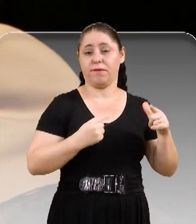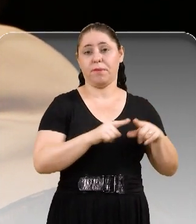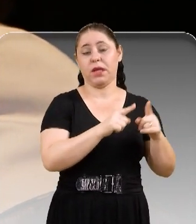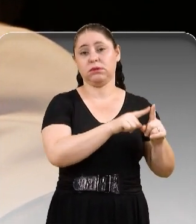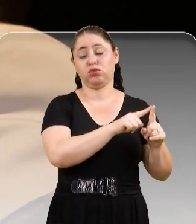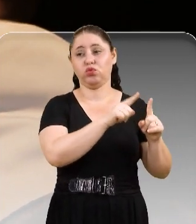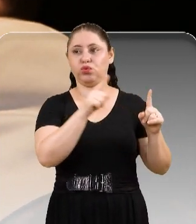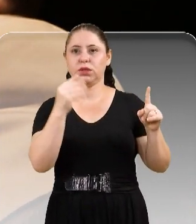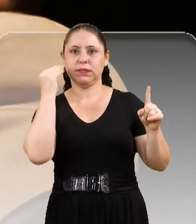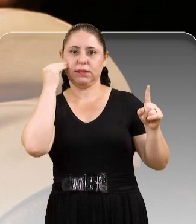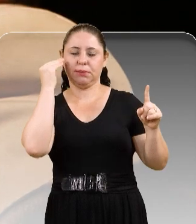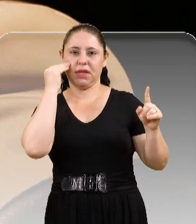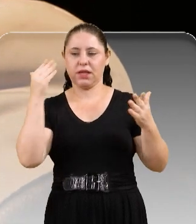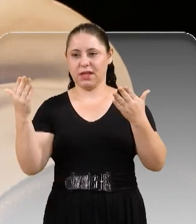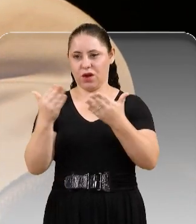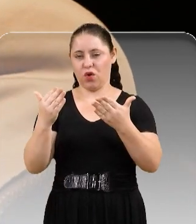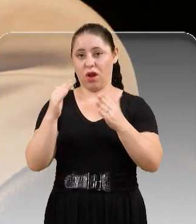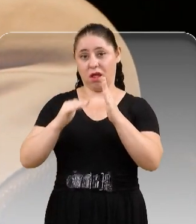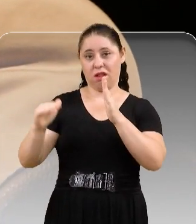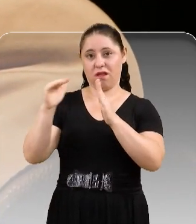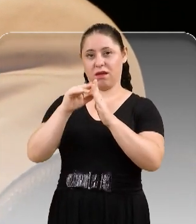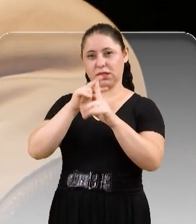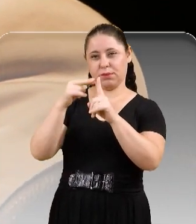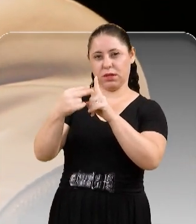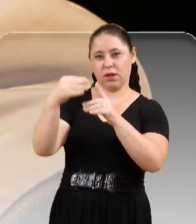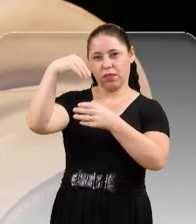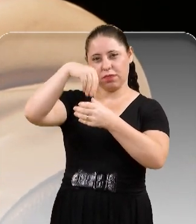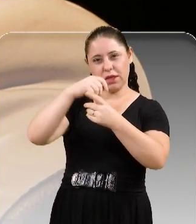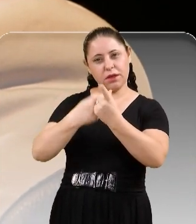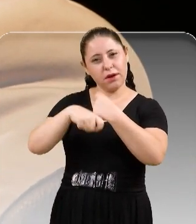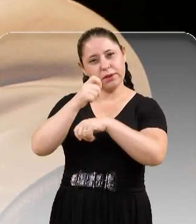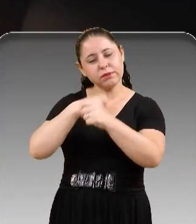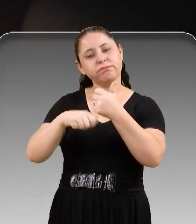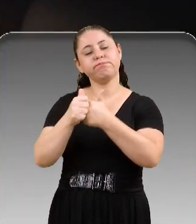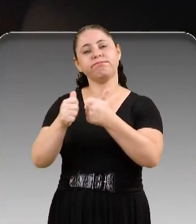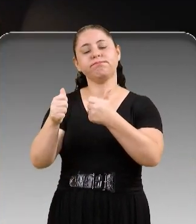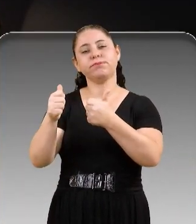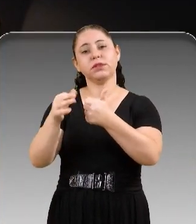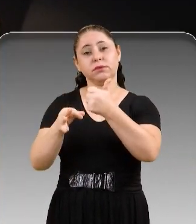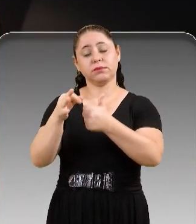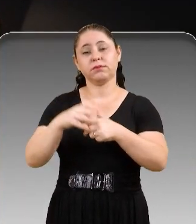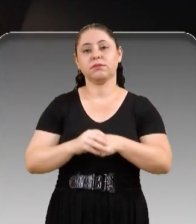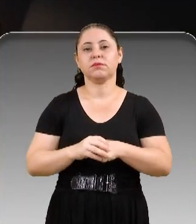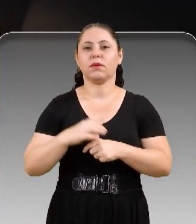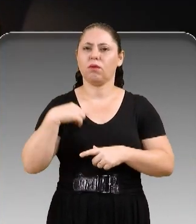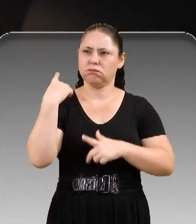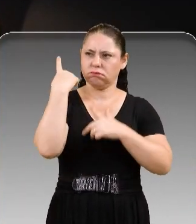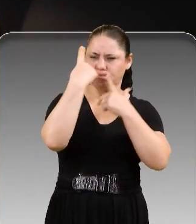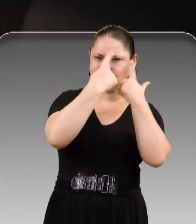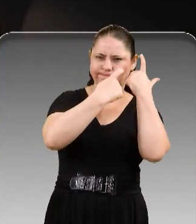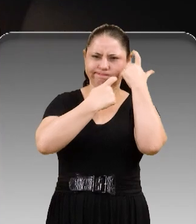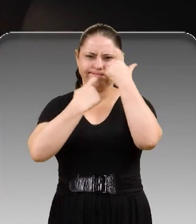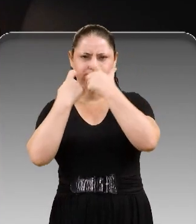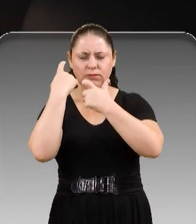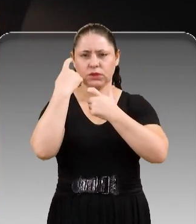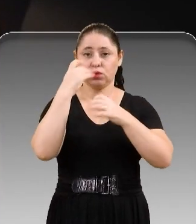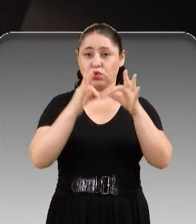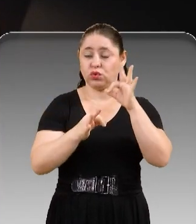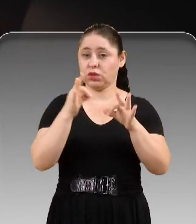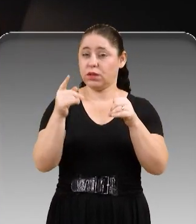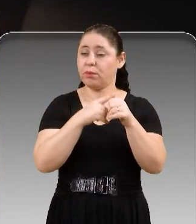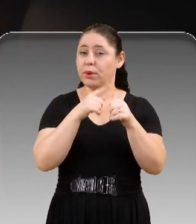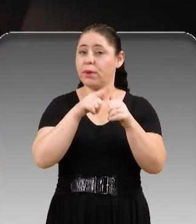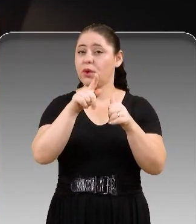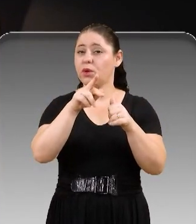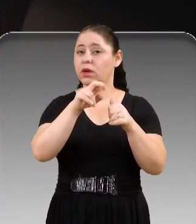isso traz essa perspectiva para a administração do tribunal. Tanto que eu me preocupo muito com a justiça de